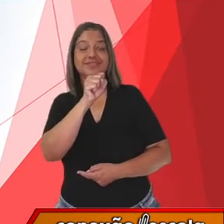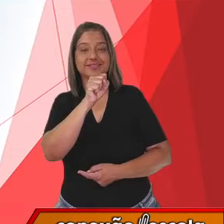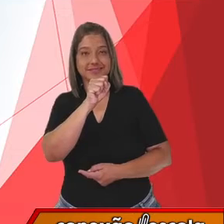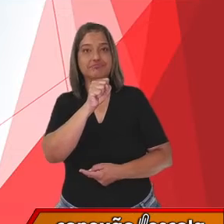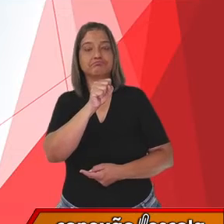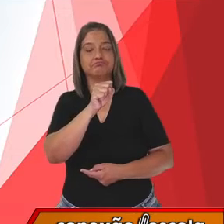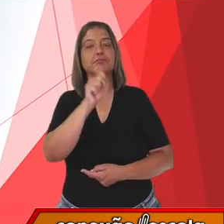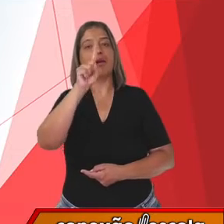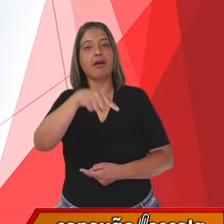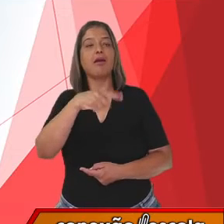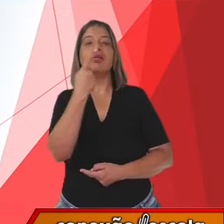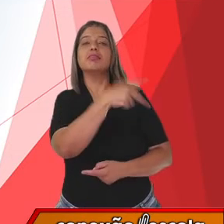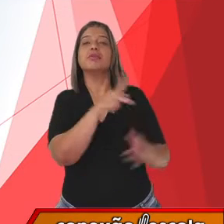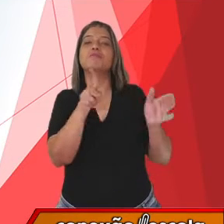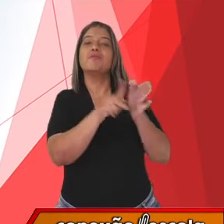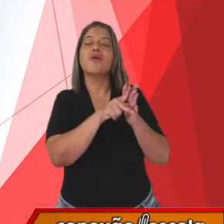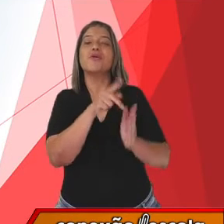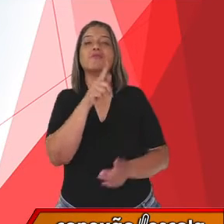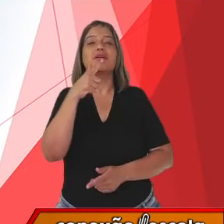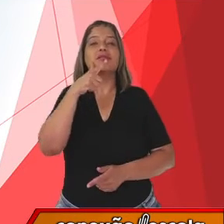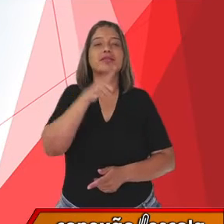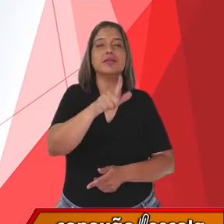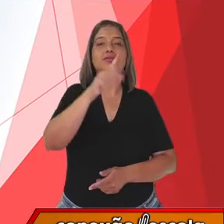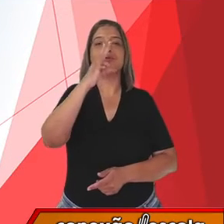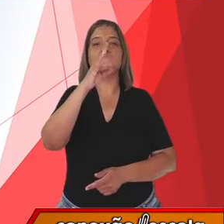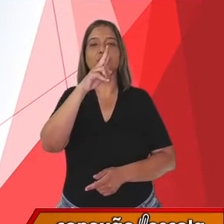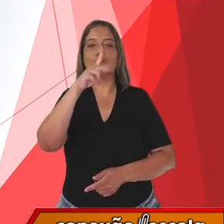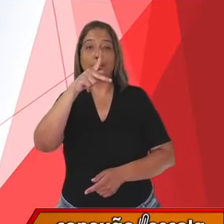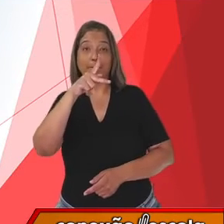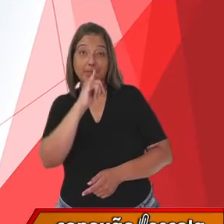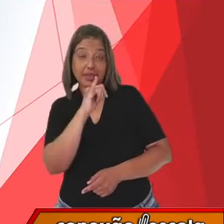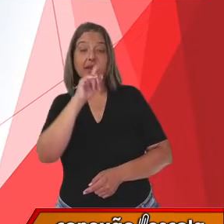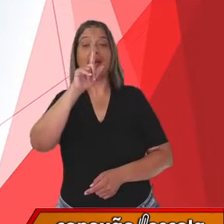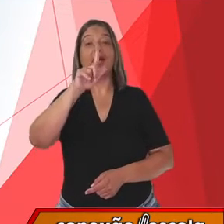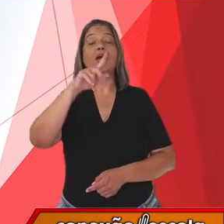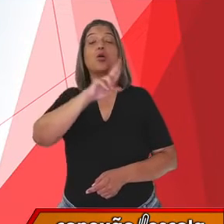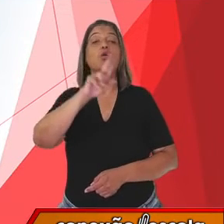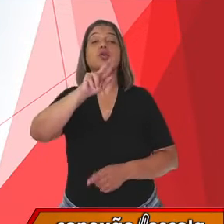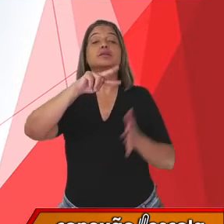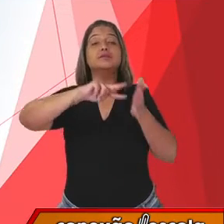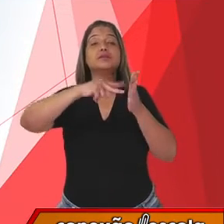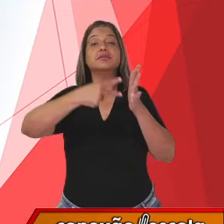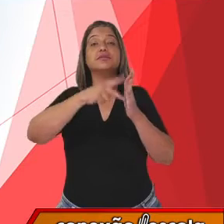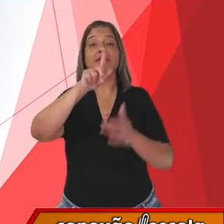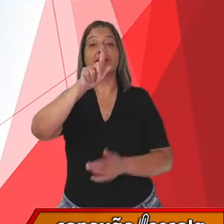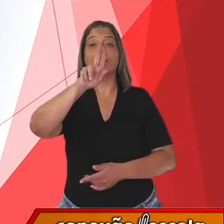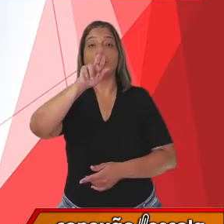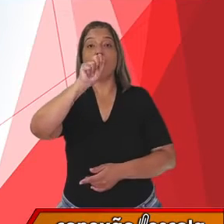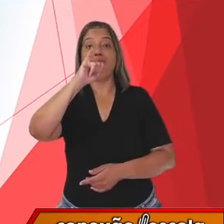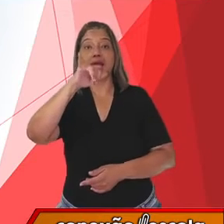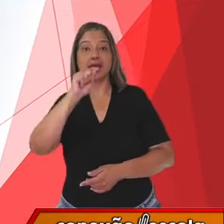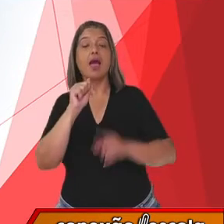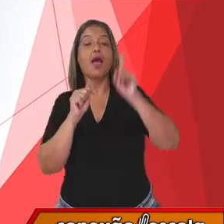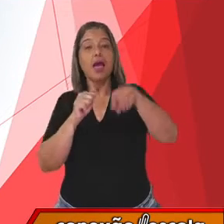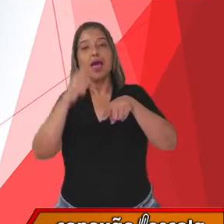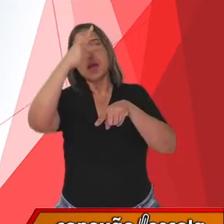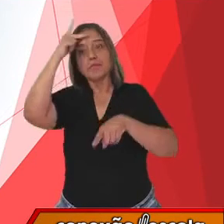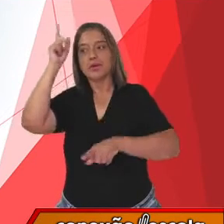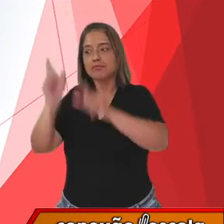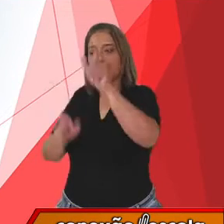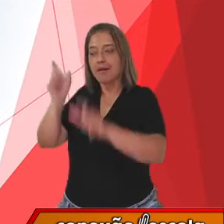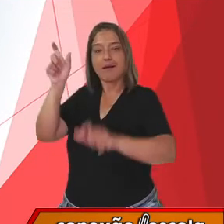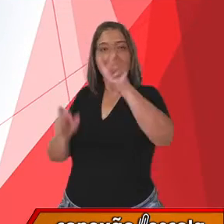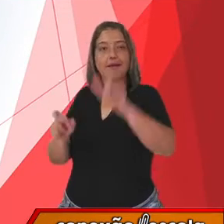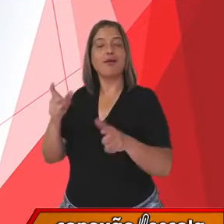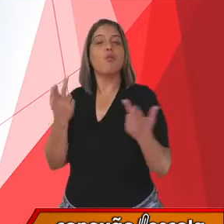do termo tupi, guaia, que quer dizer gente semelhante, da mesma